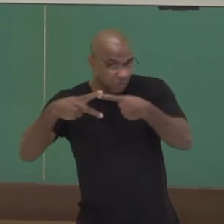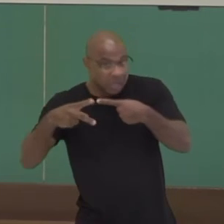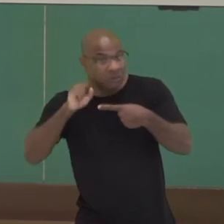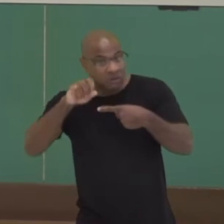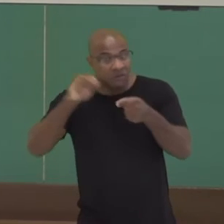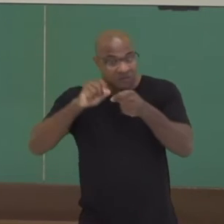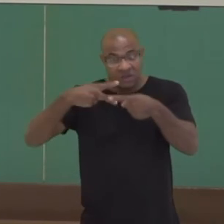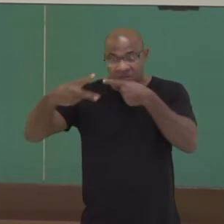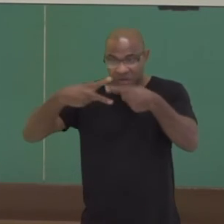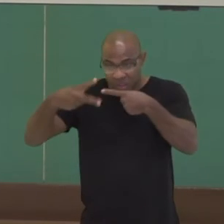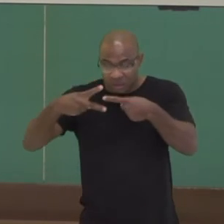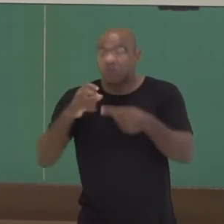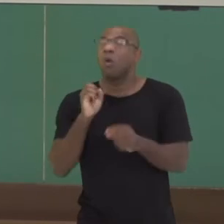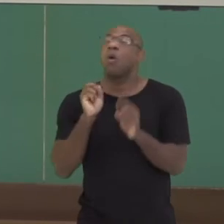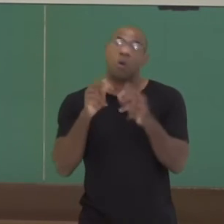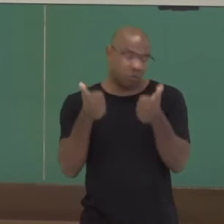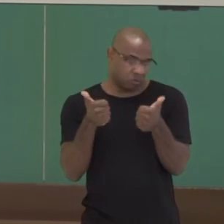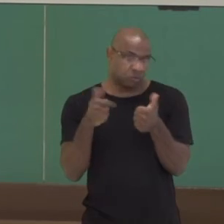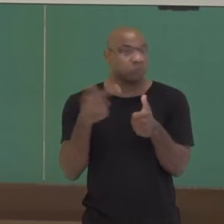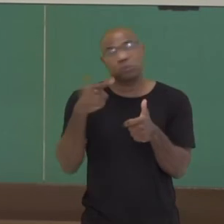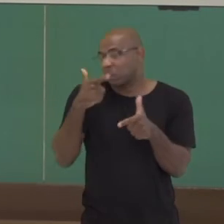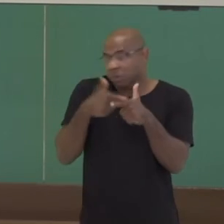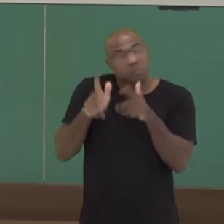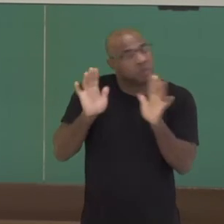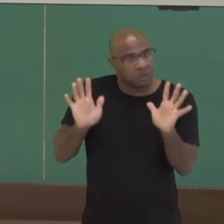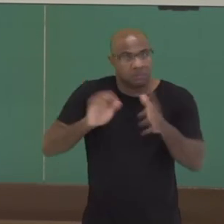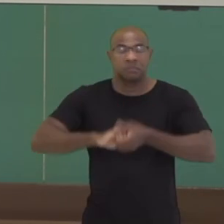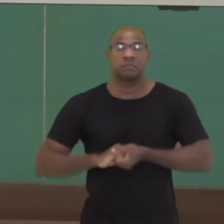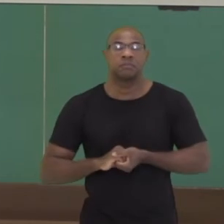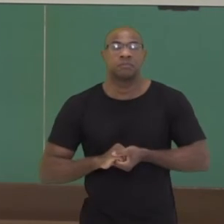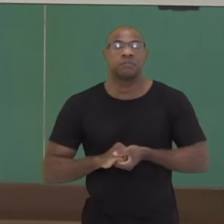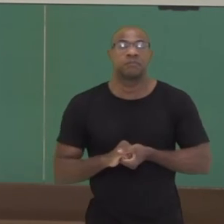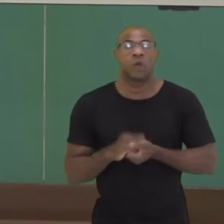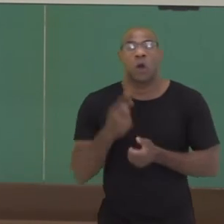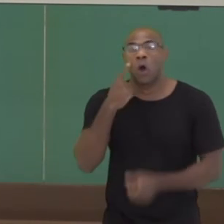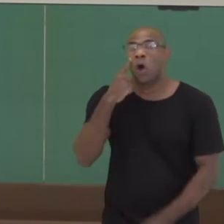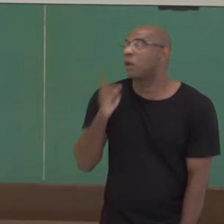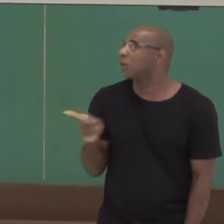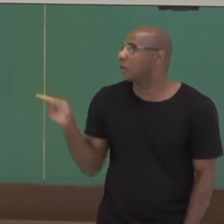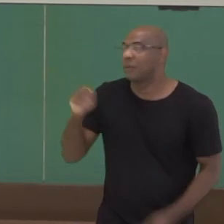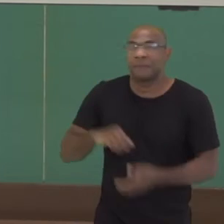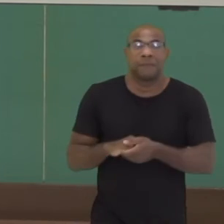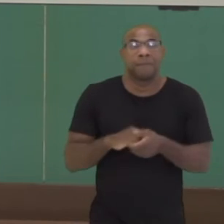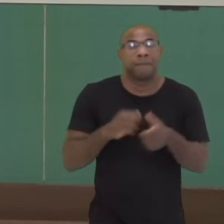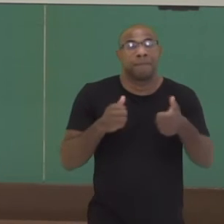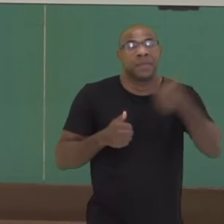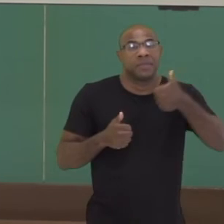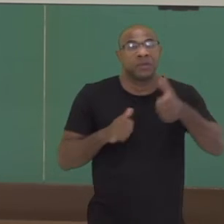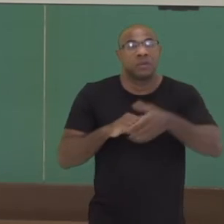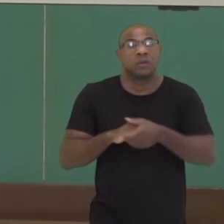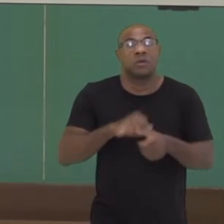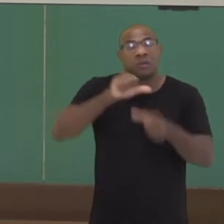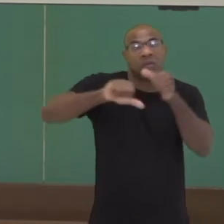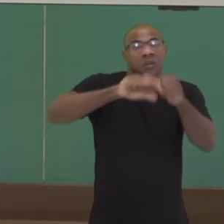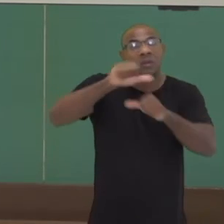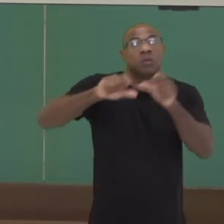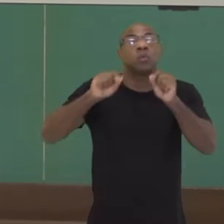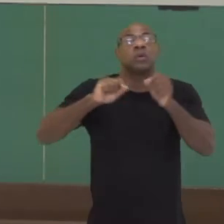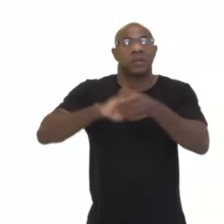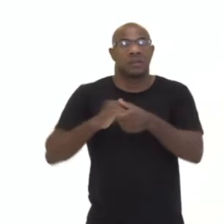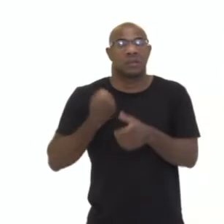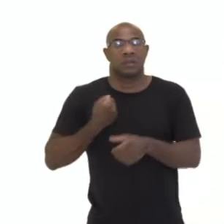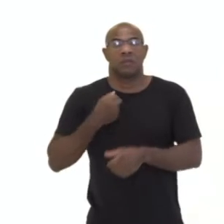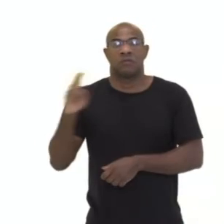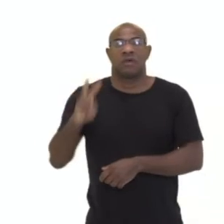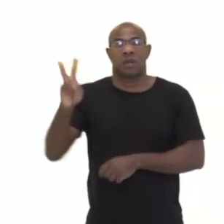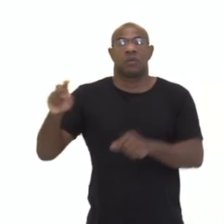fracionária, ótimo, não tem problema, tá bom? Então, veja, o primeiro passo foi transformar esse